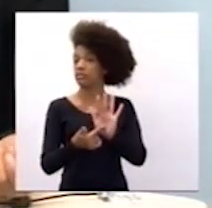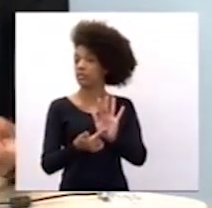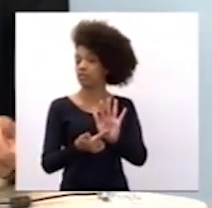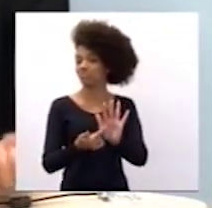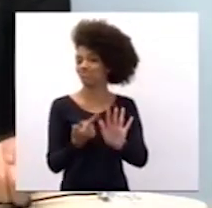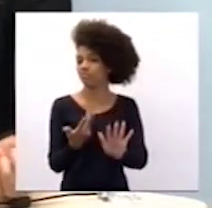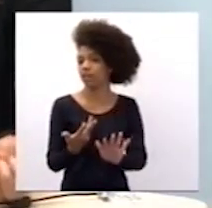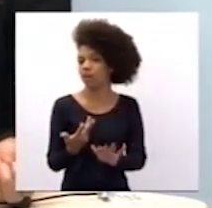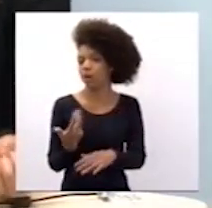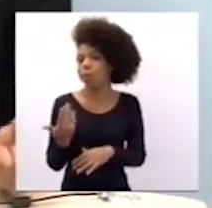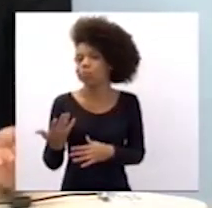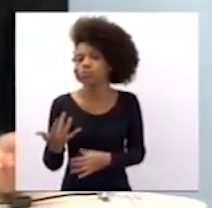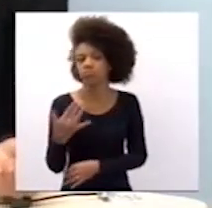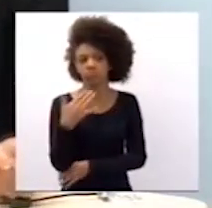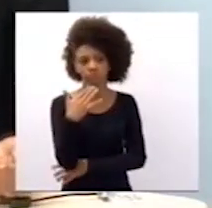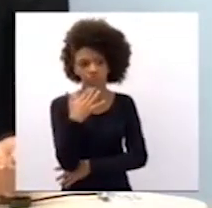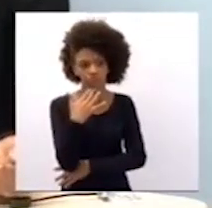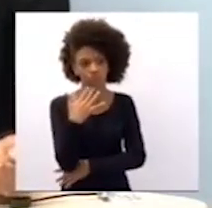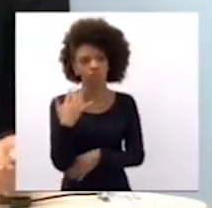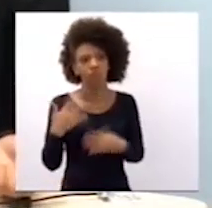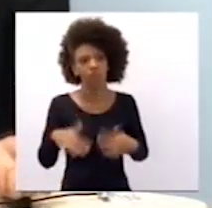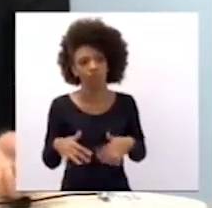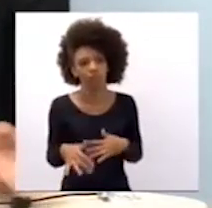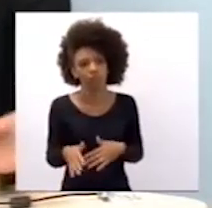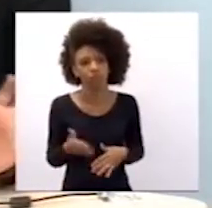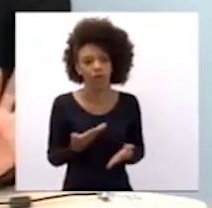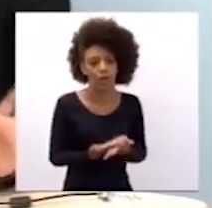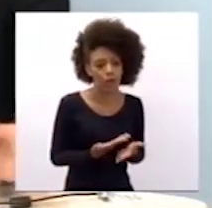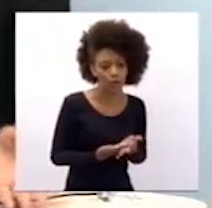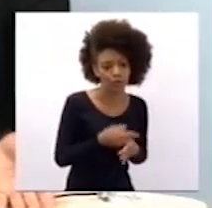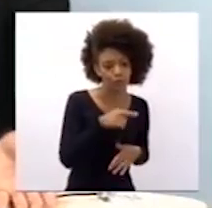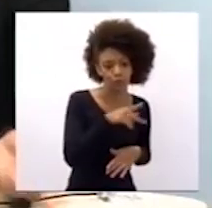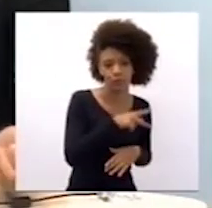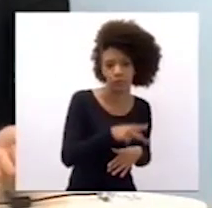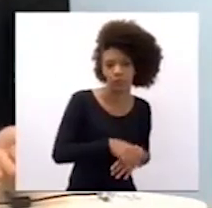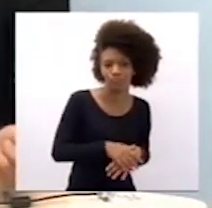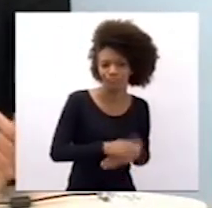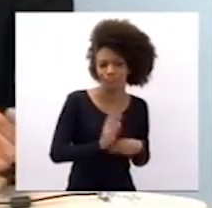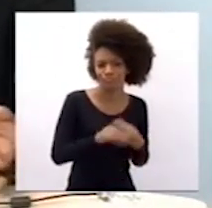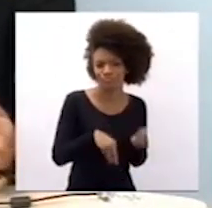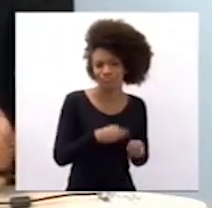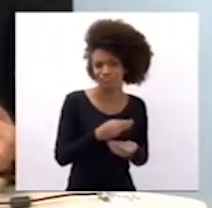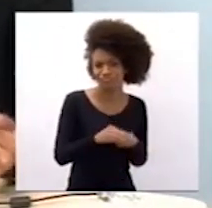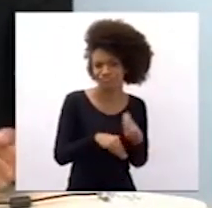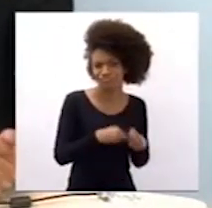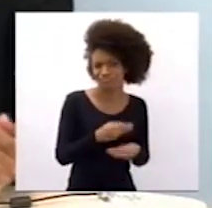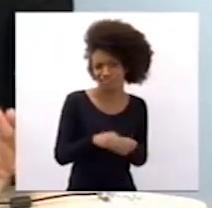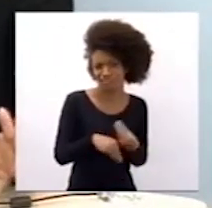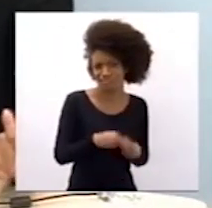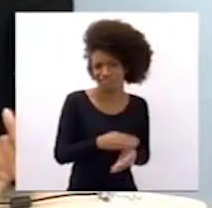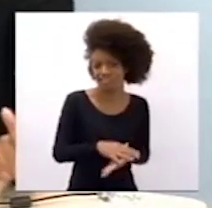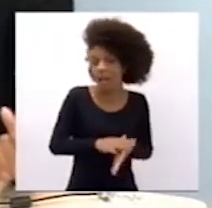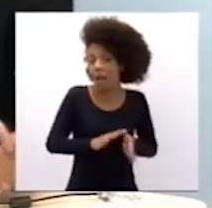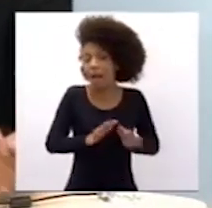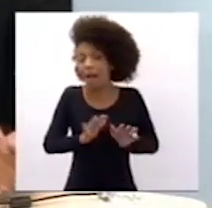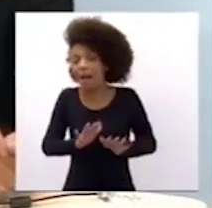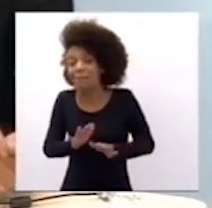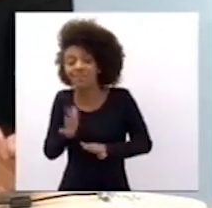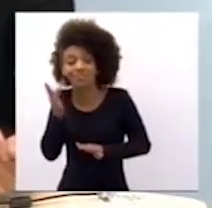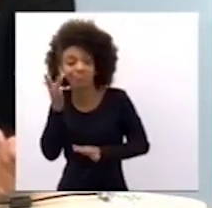nós já ouviu assim, nossa, a aula do professor X está uma bagunça. Só que a gente não sabe qual é